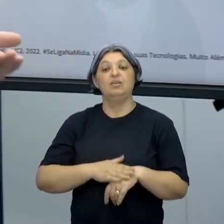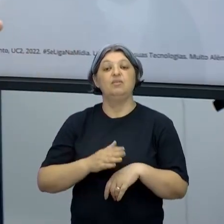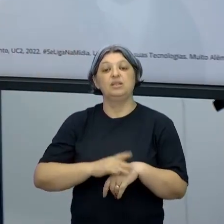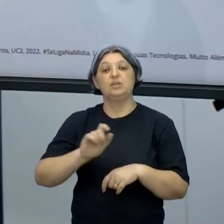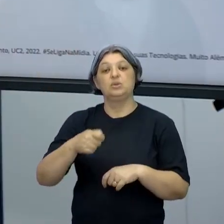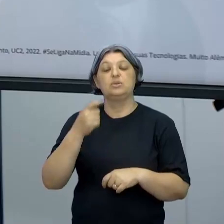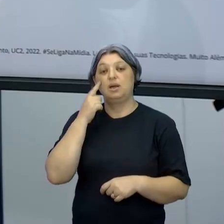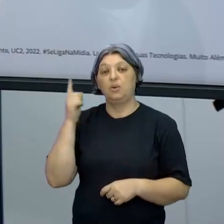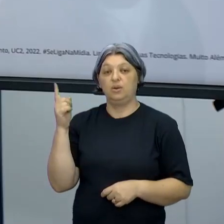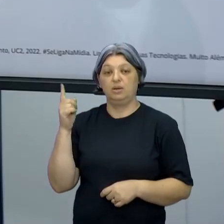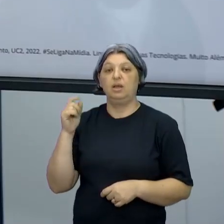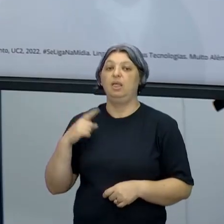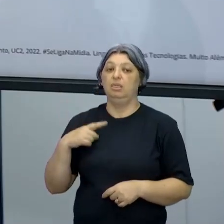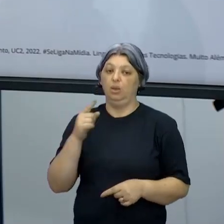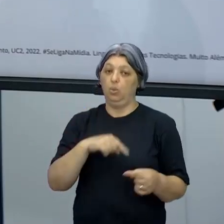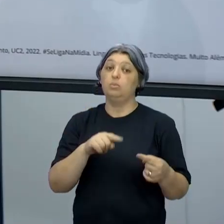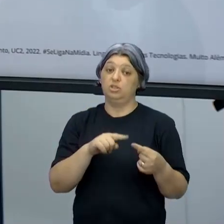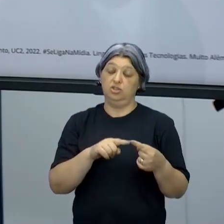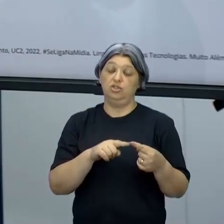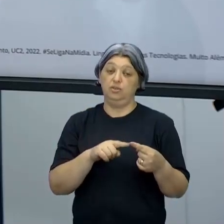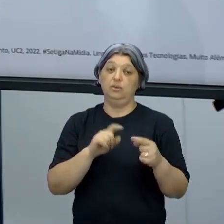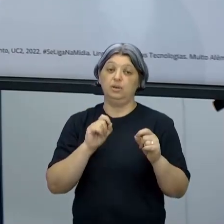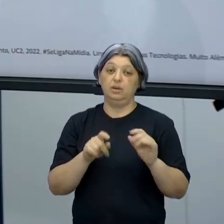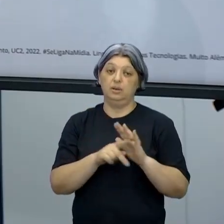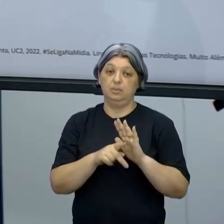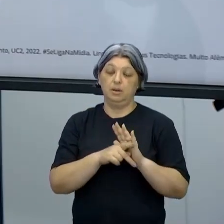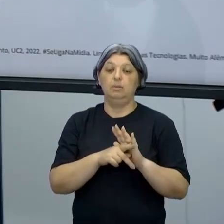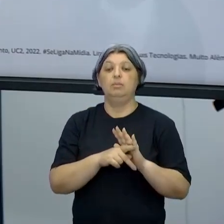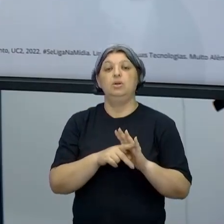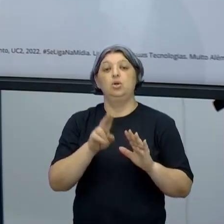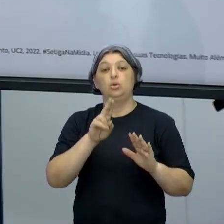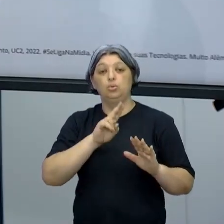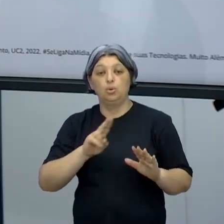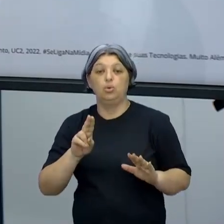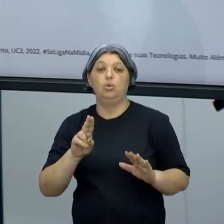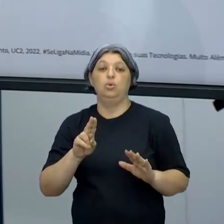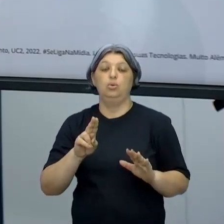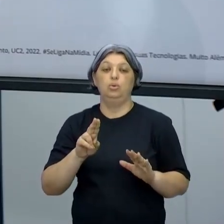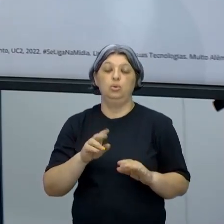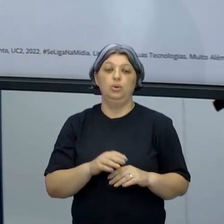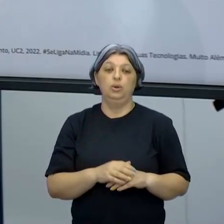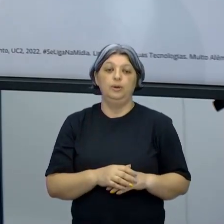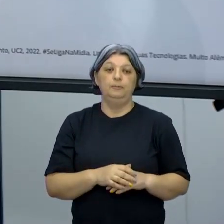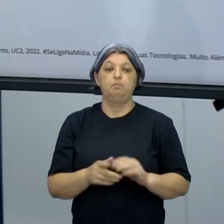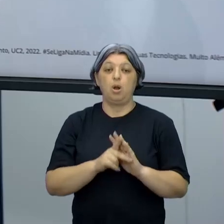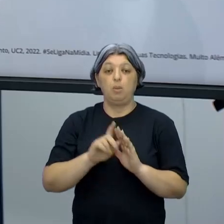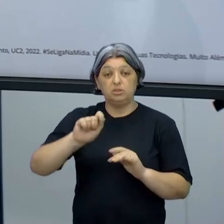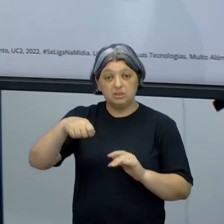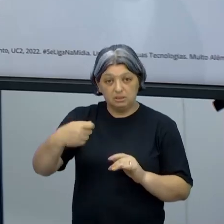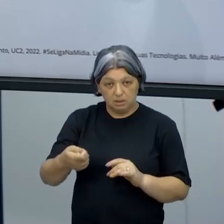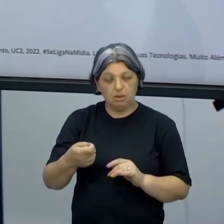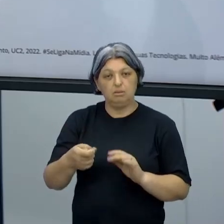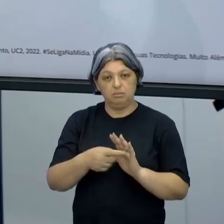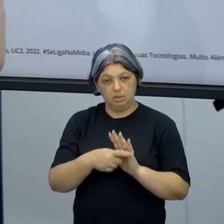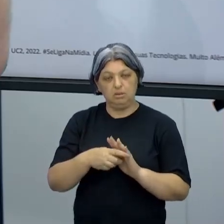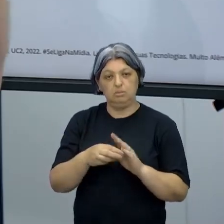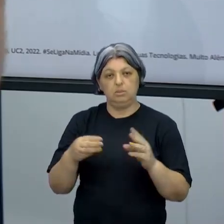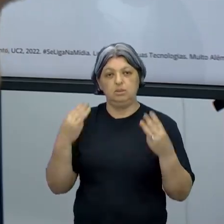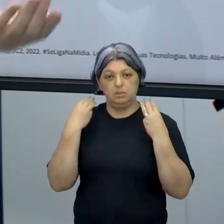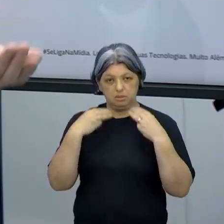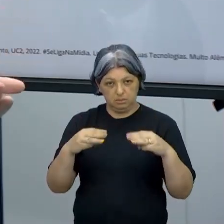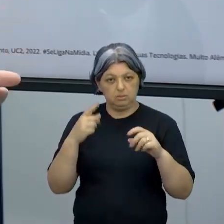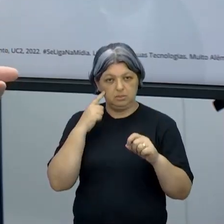sinal, eu tenho uma intencionalidade. Levar o meu nome, levar a minha mensagem através